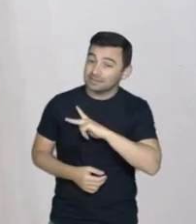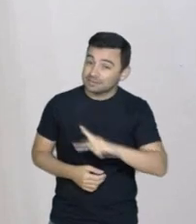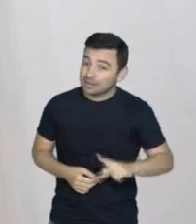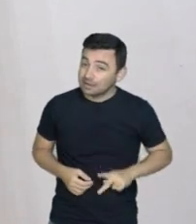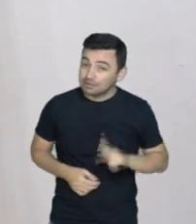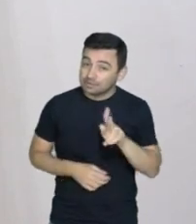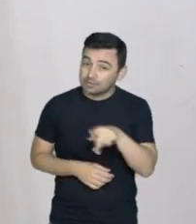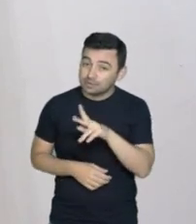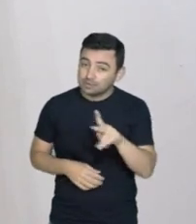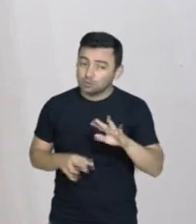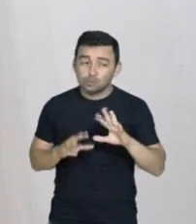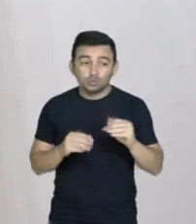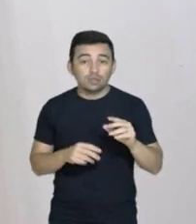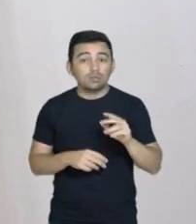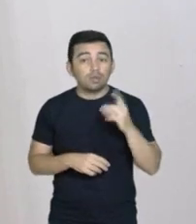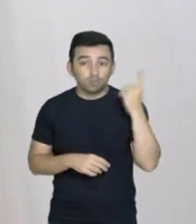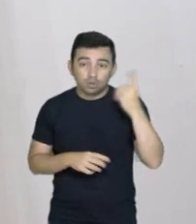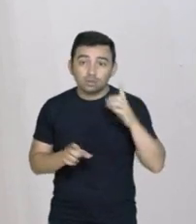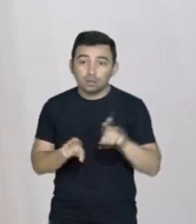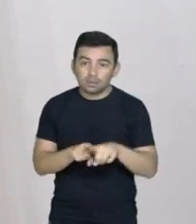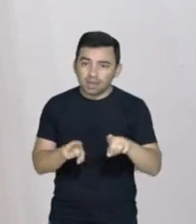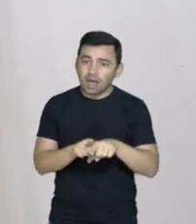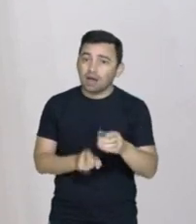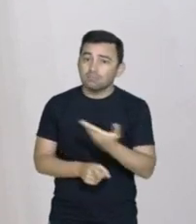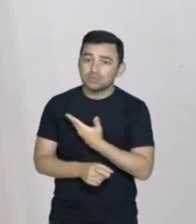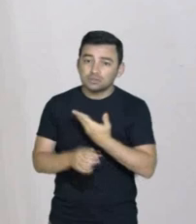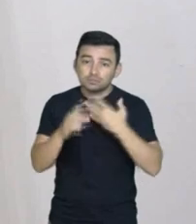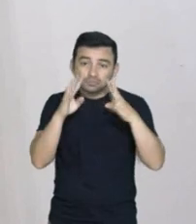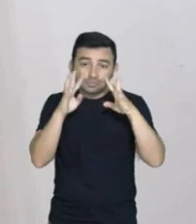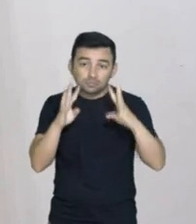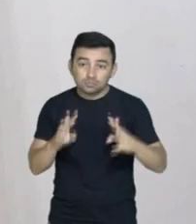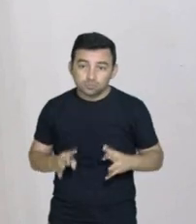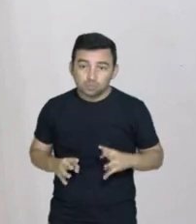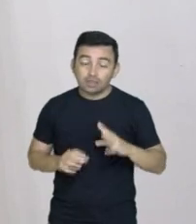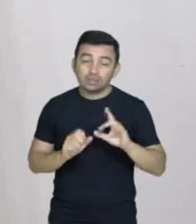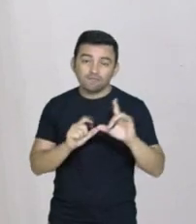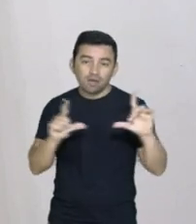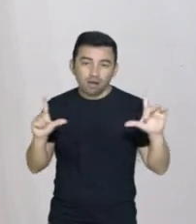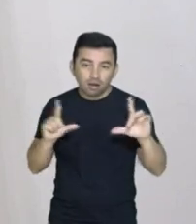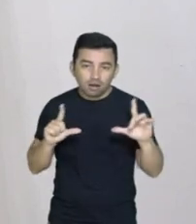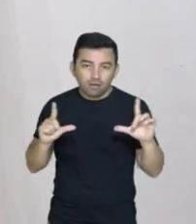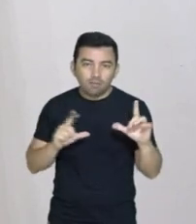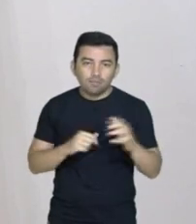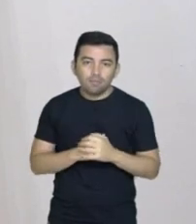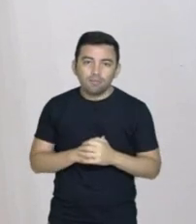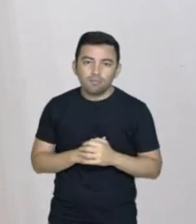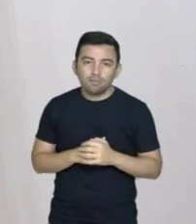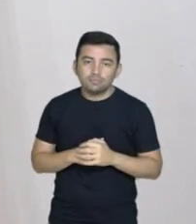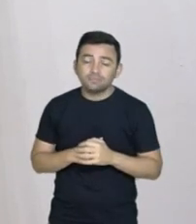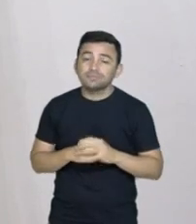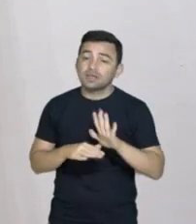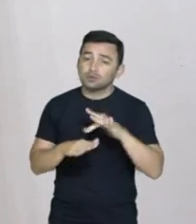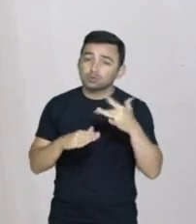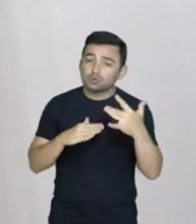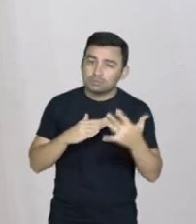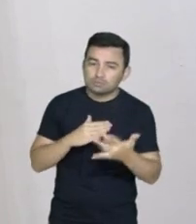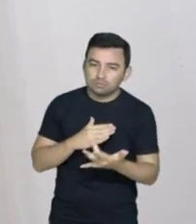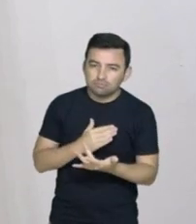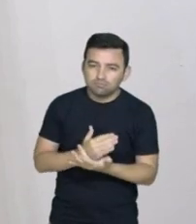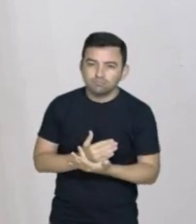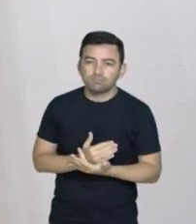nobres deputados amigos que nos assistem pela Tv ao pelas redes sociais